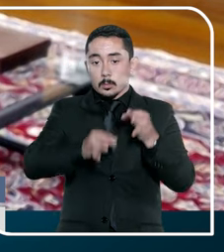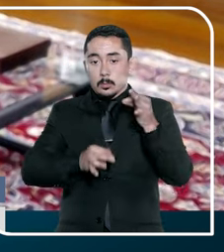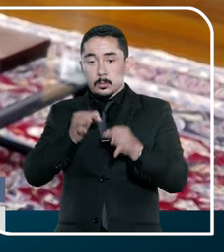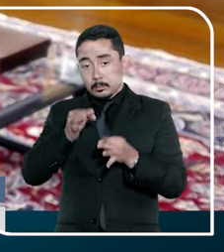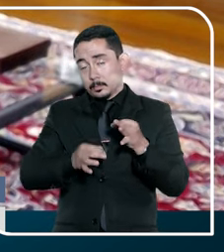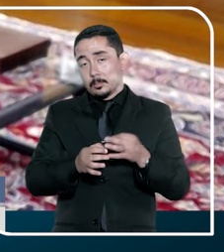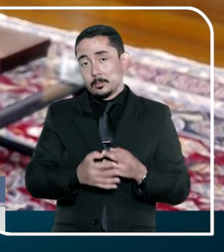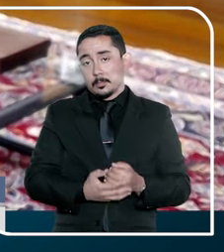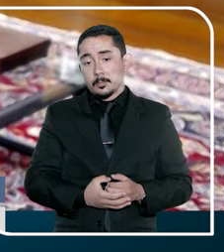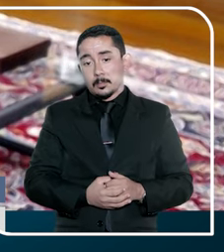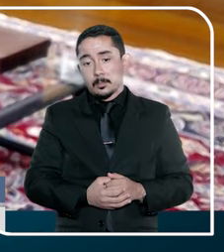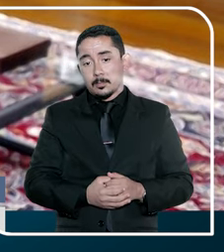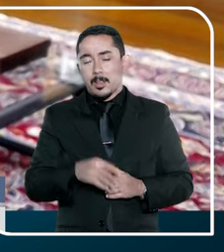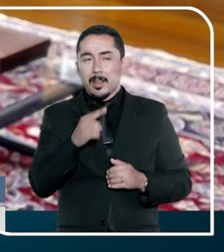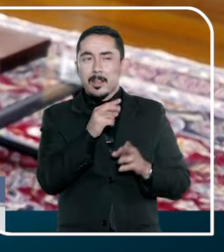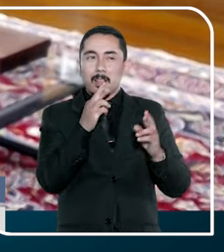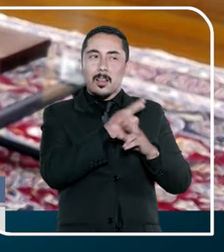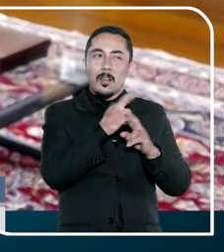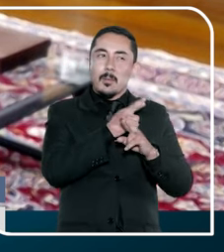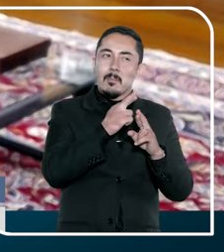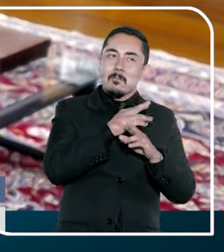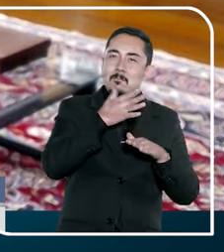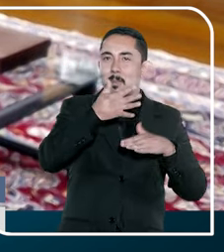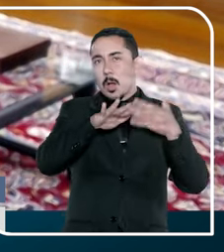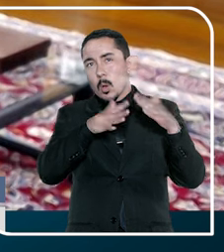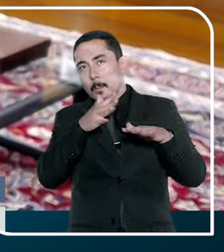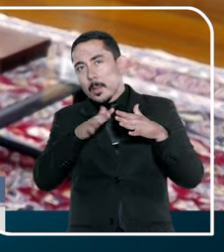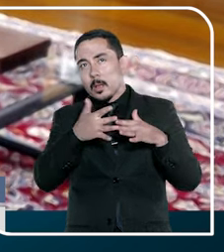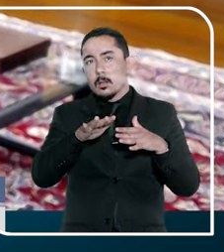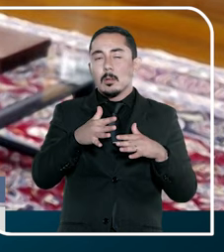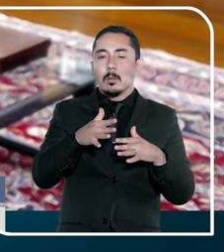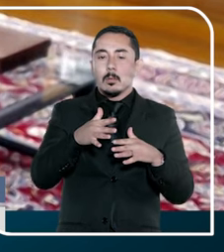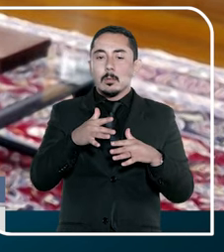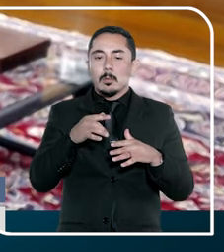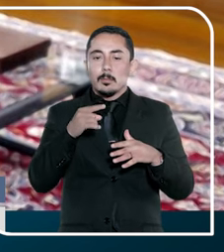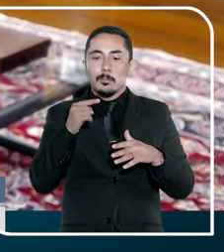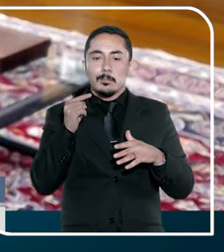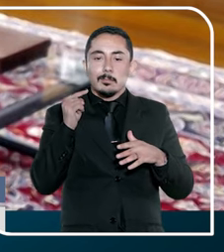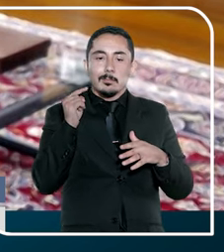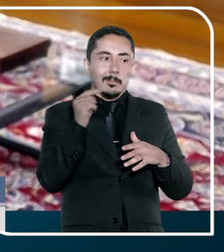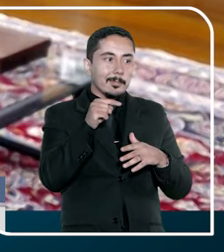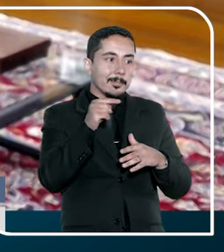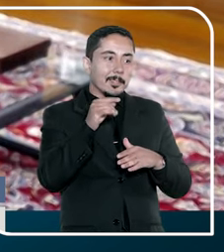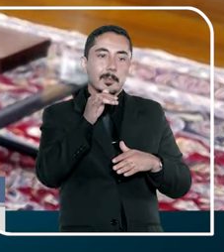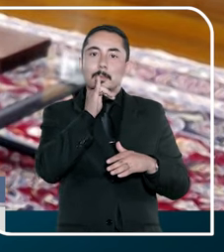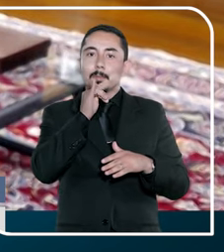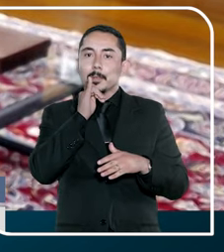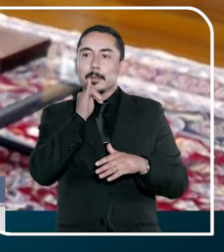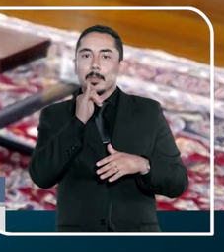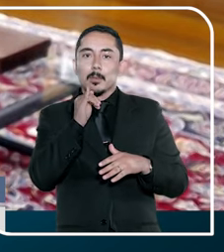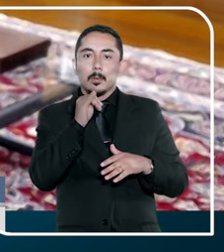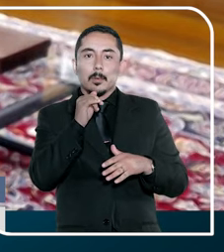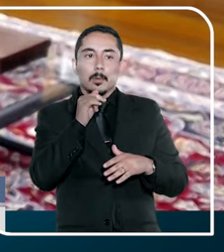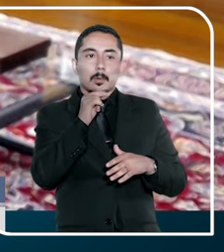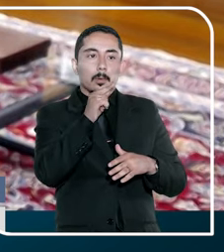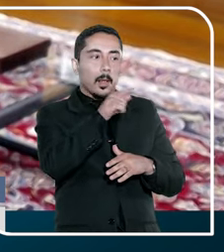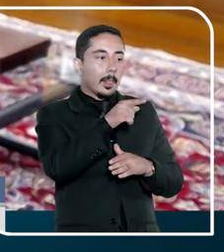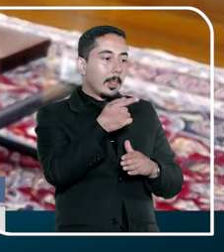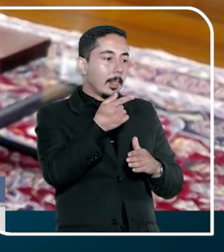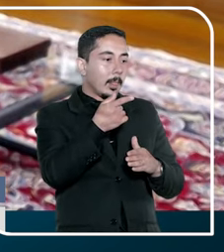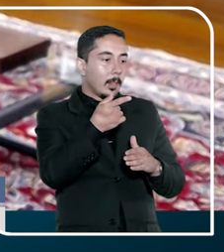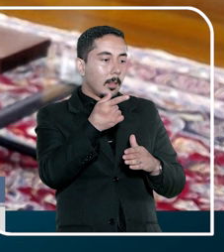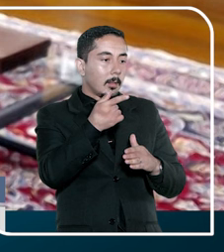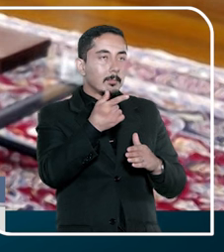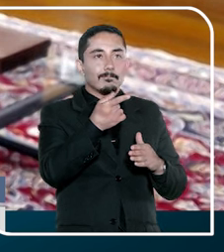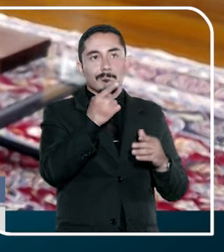tem a ver com o próprio valor do do objeto que foi fado né ou prejuízo causado P conduta